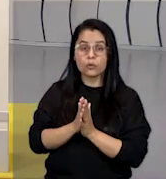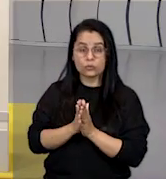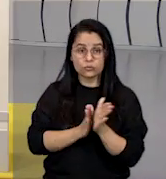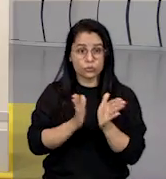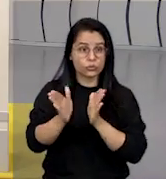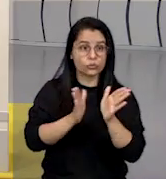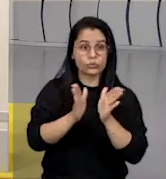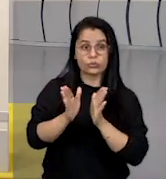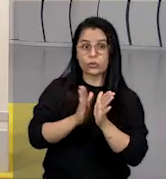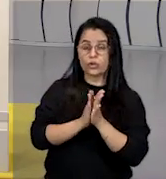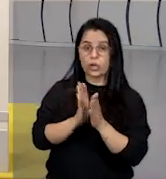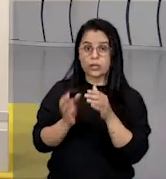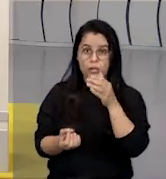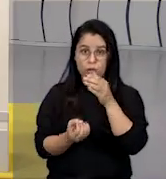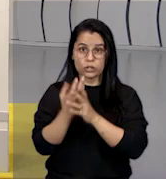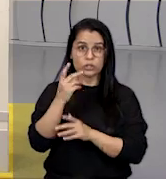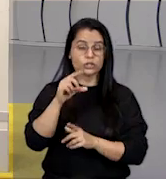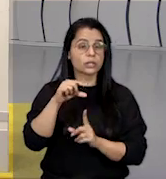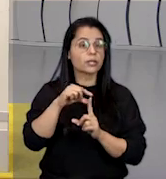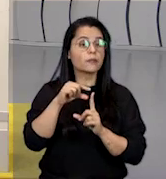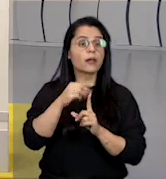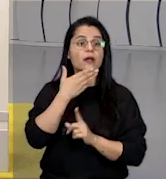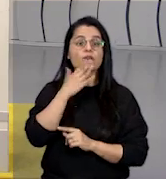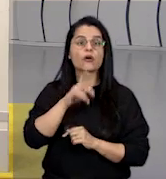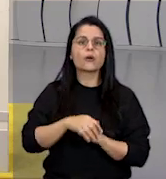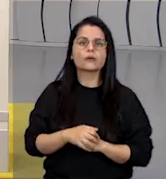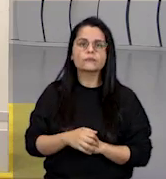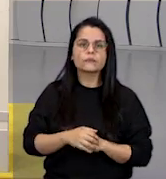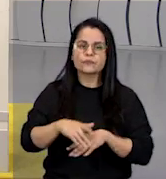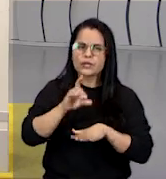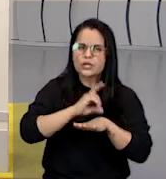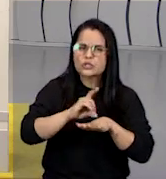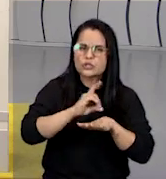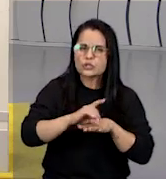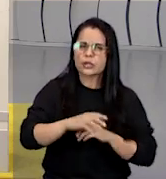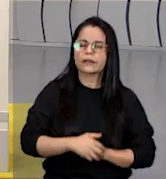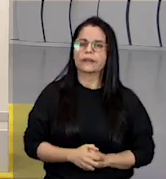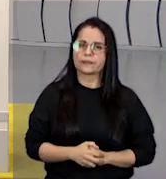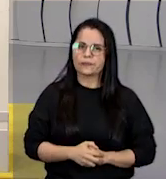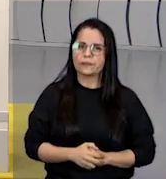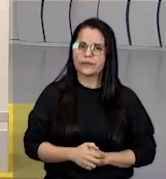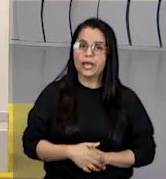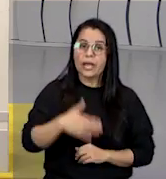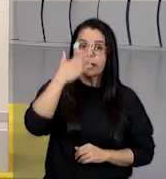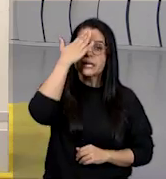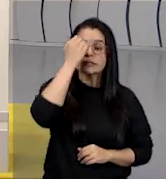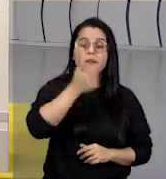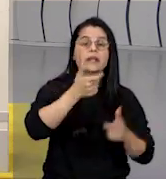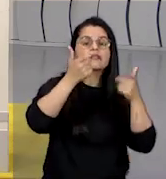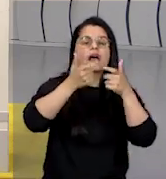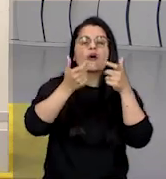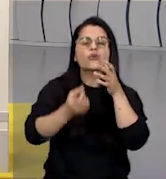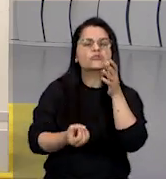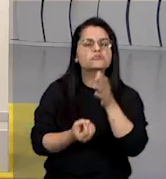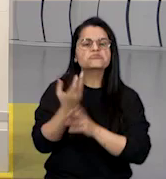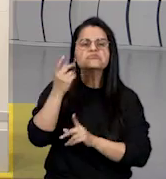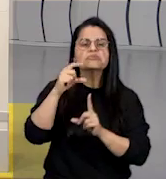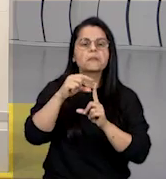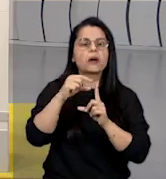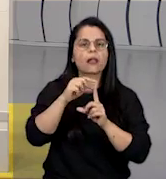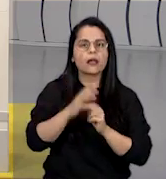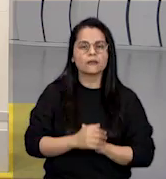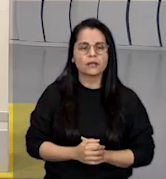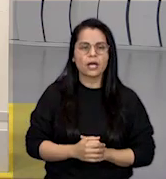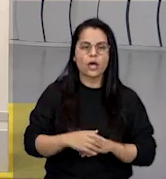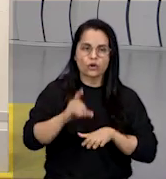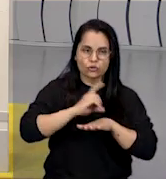percurso etimológico das palavras é o dicionário. O que eu quero dizer isso? Eu quero saber de qual origem que é essa palavra. O dicionário vai